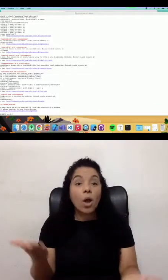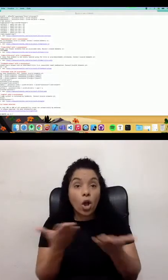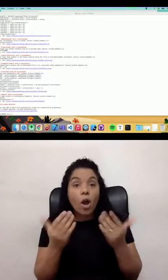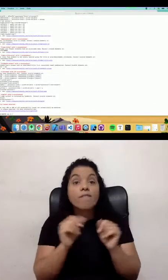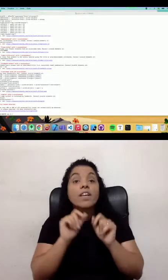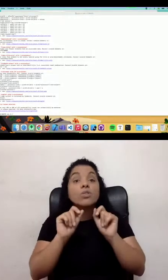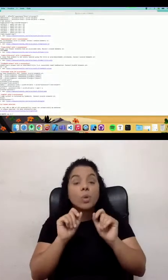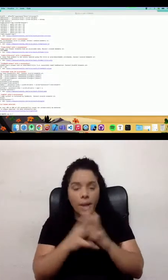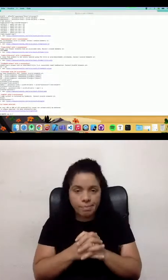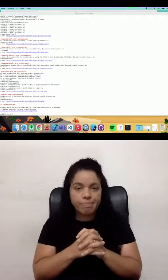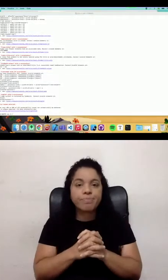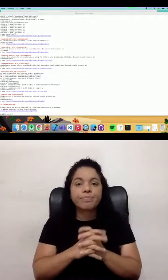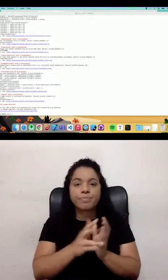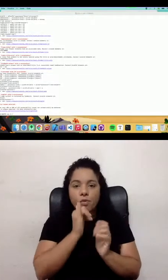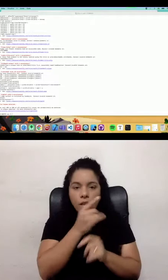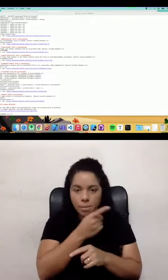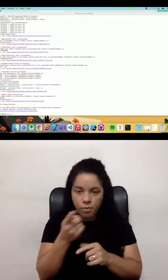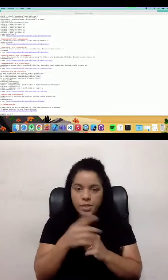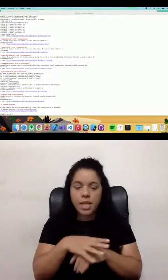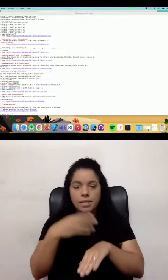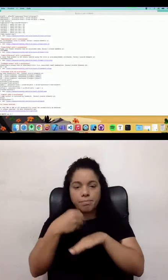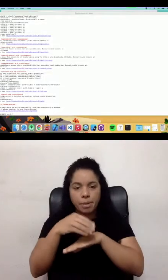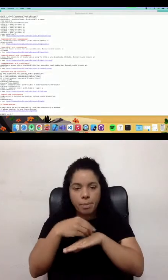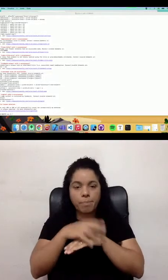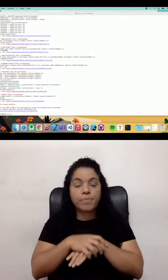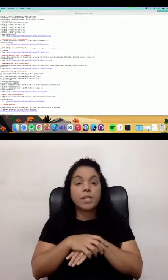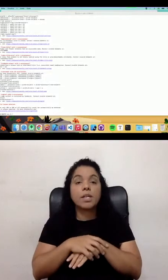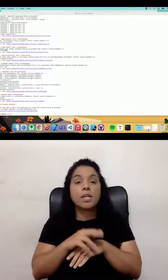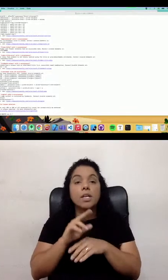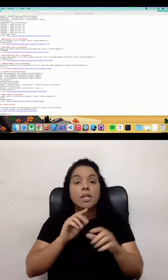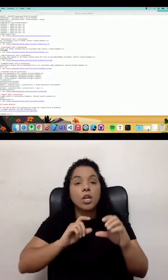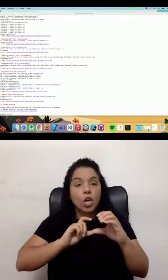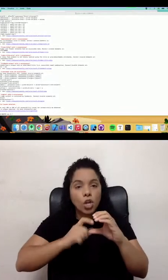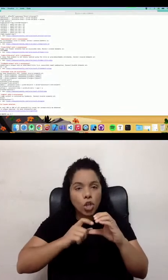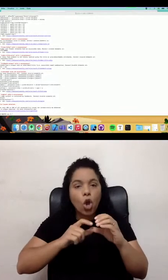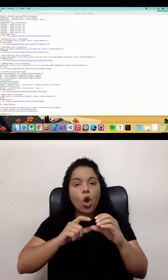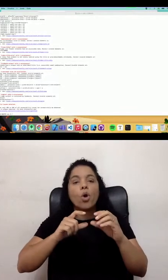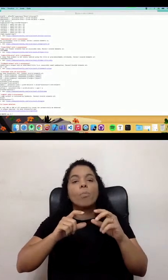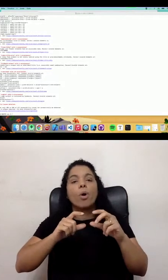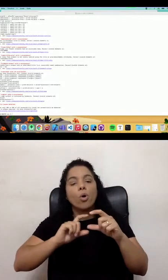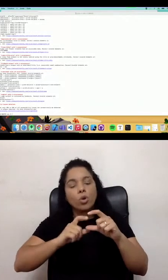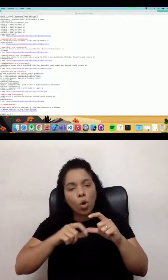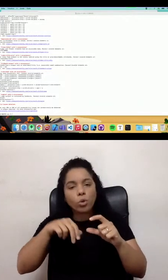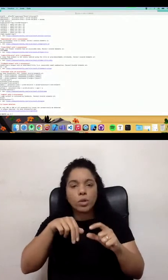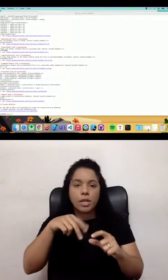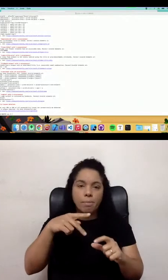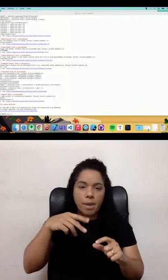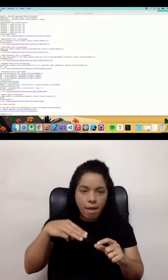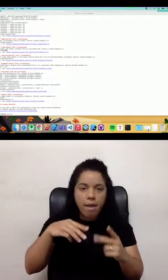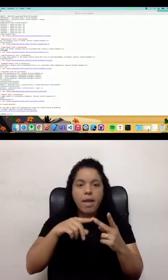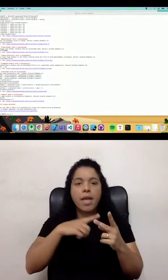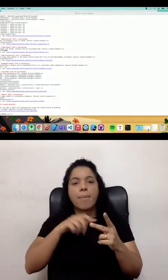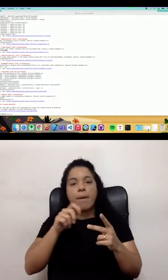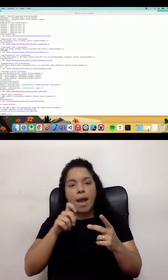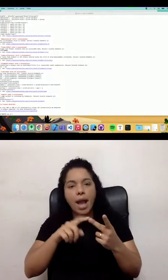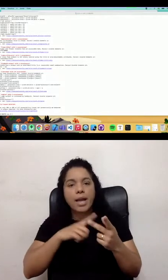tá? Então, eu falei para vocês, coloquei o Node, o NPM já tinha instalado, instalei o Axe, aí eu fiz o